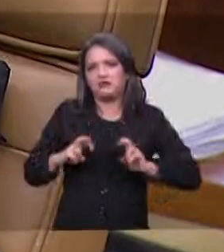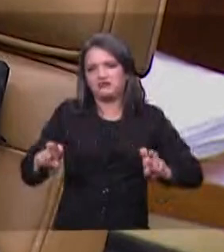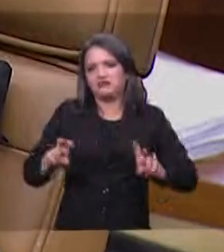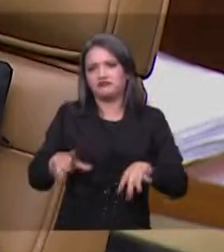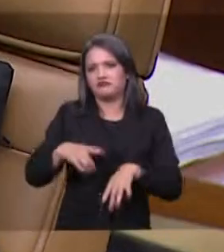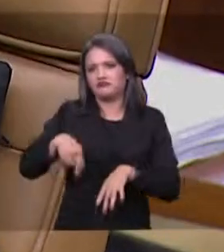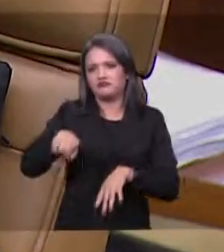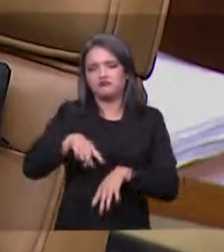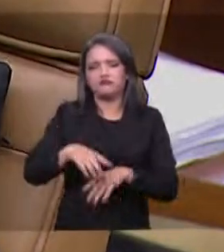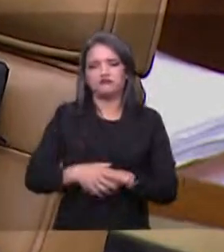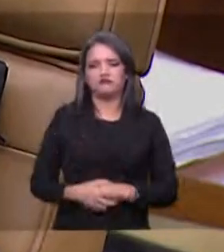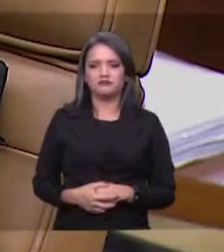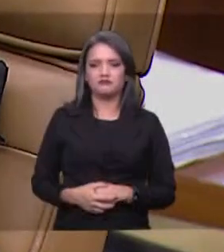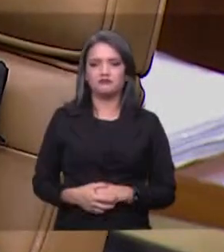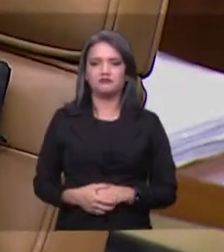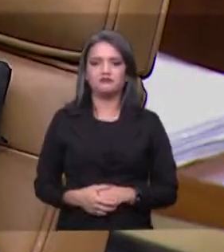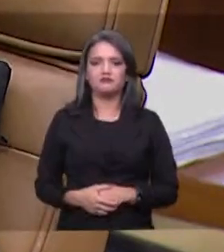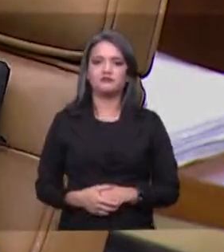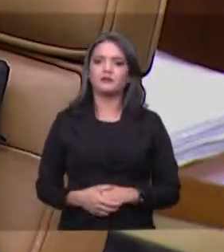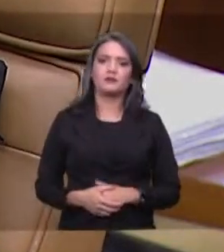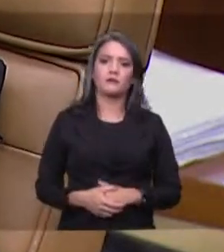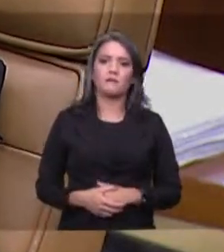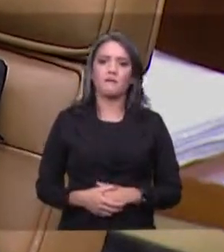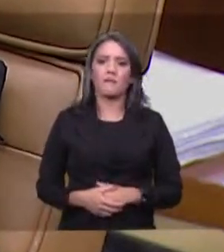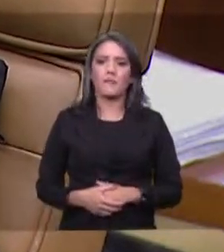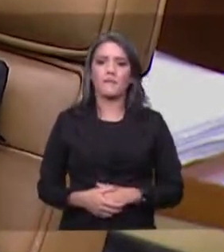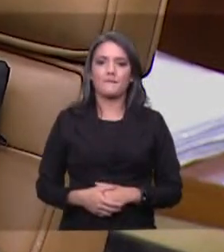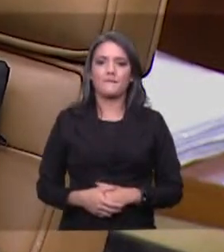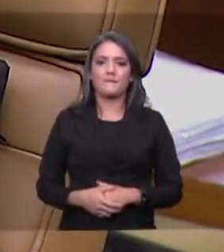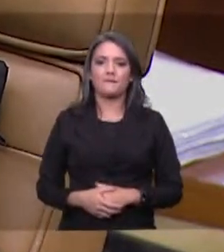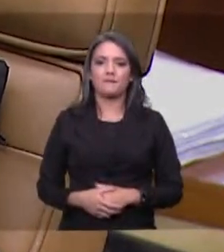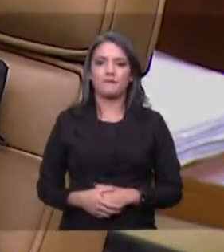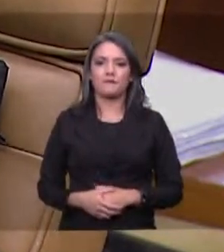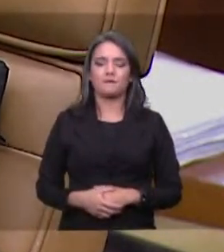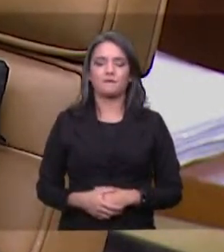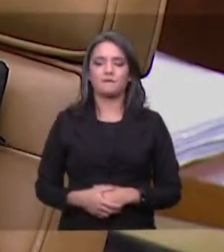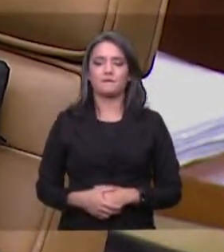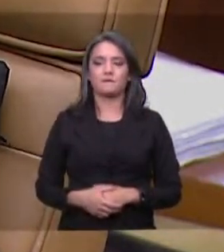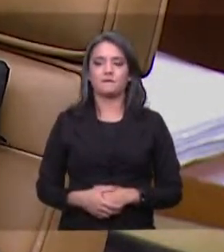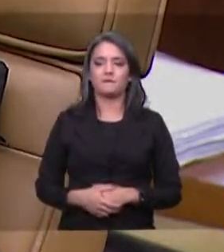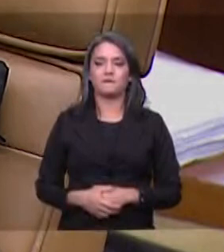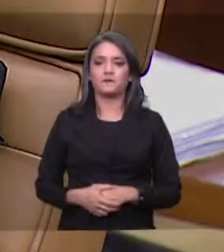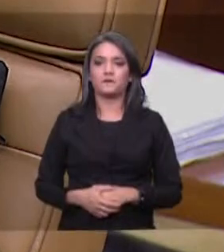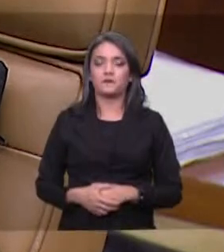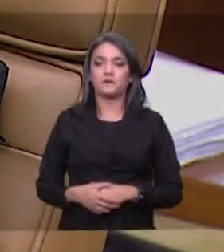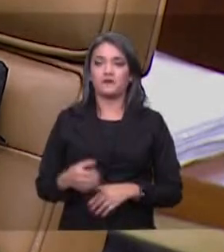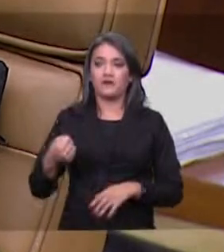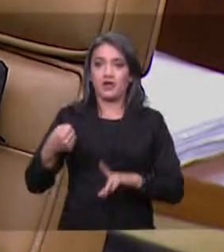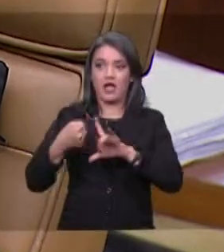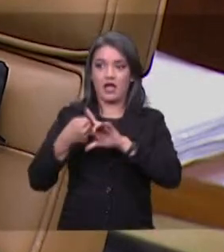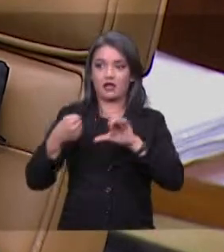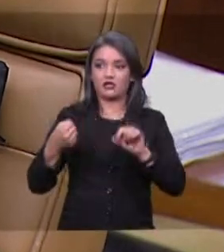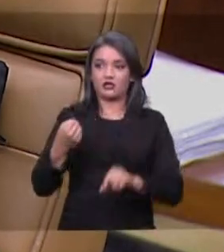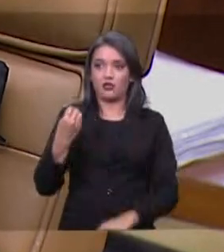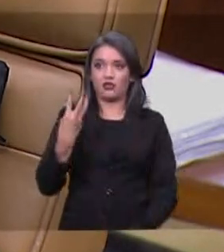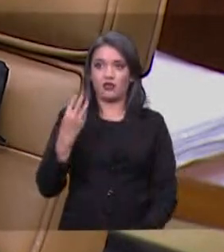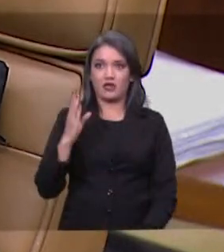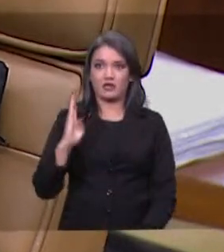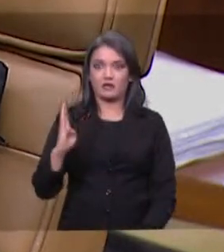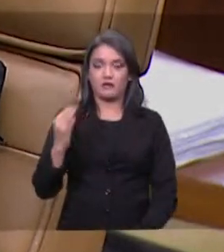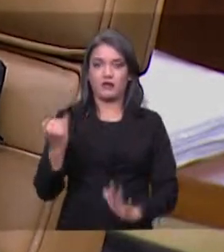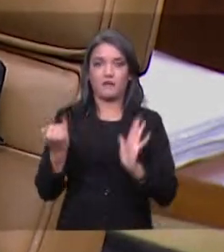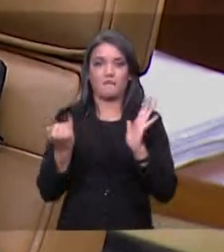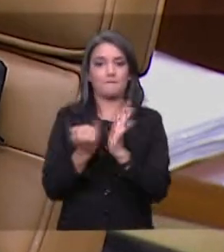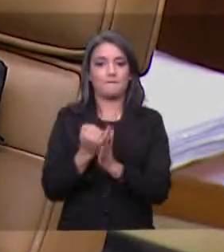Ou 90, está aqui. Agora, presidente, no artigo 3B, inciso